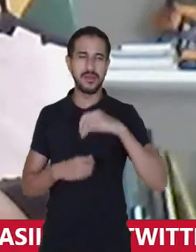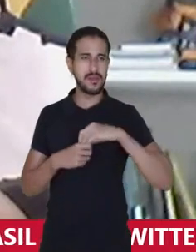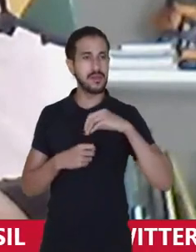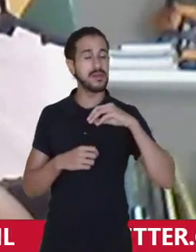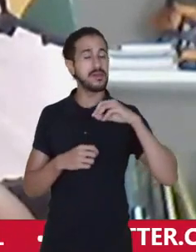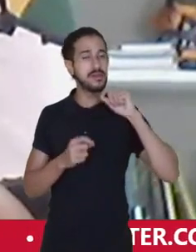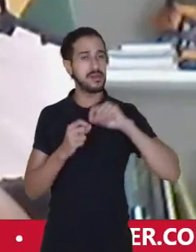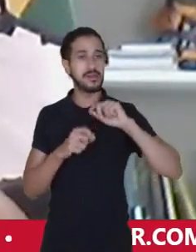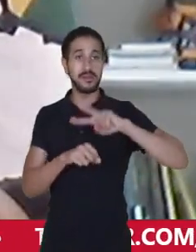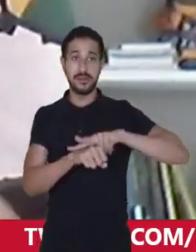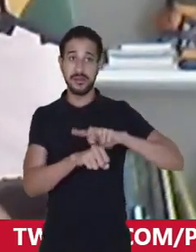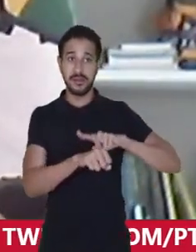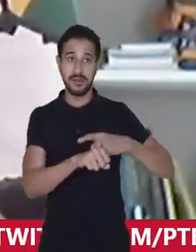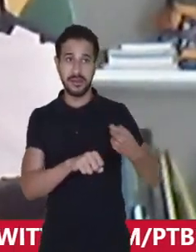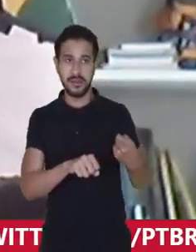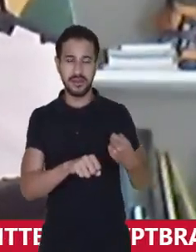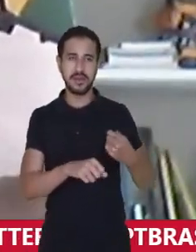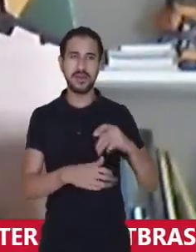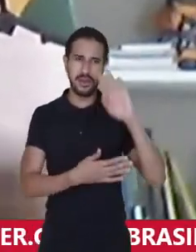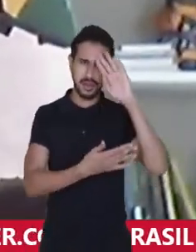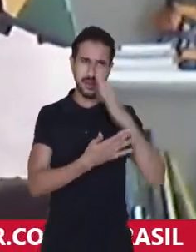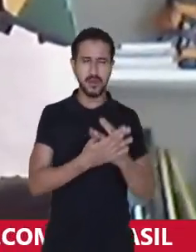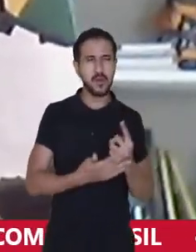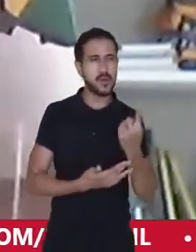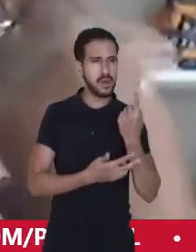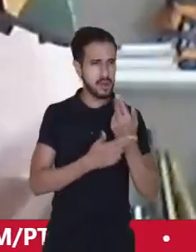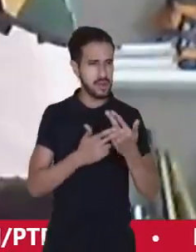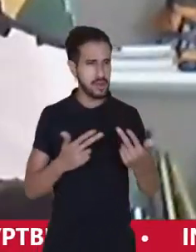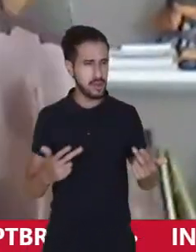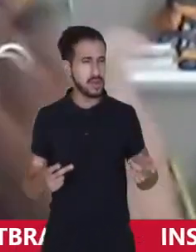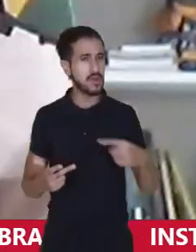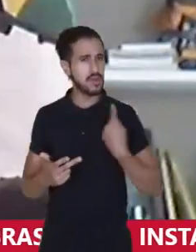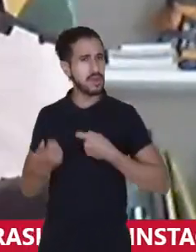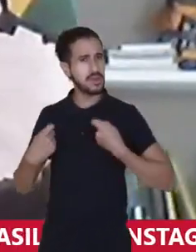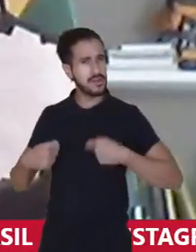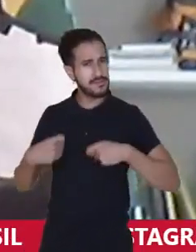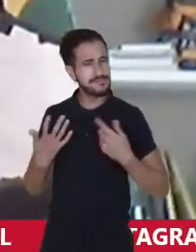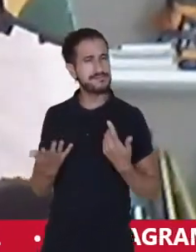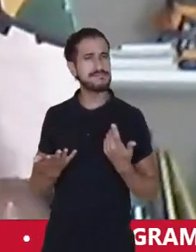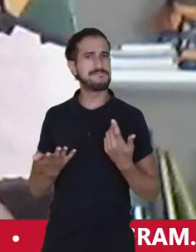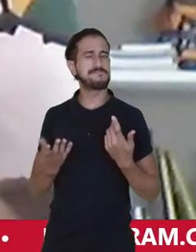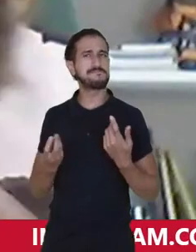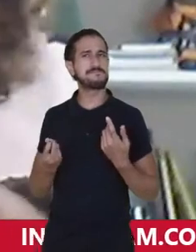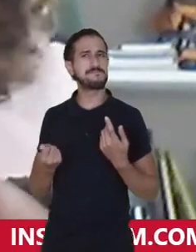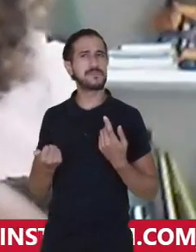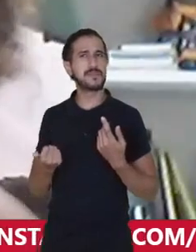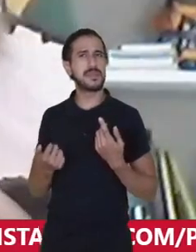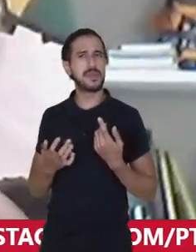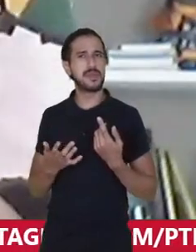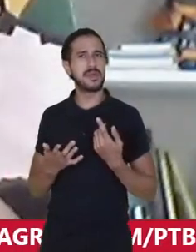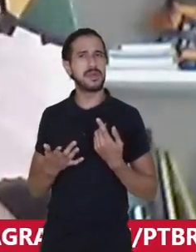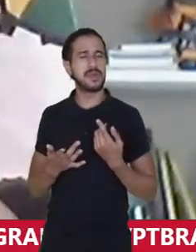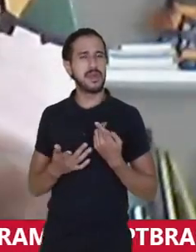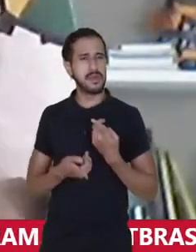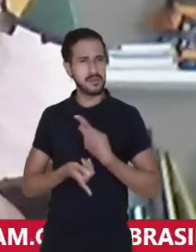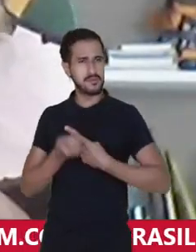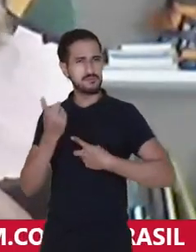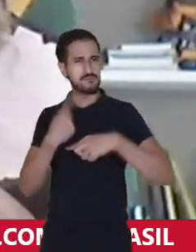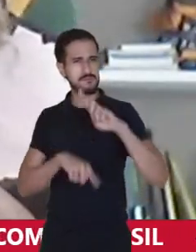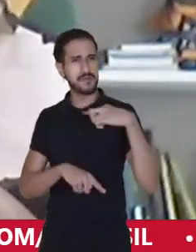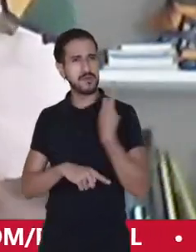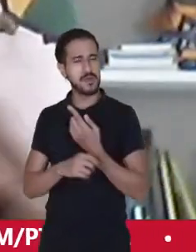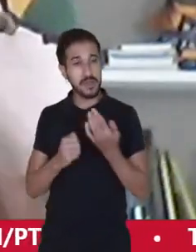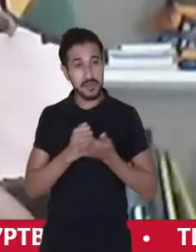nos quilombos. Então, eu acho que uma das coisas que a gente precisa mexer nessa nossa estrutura, nessa